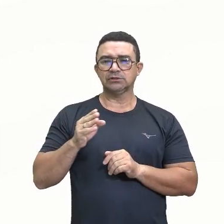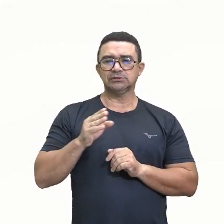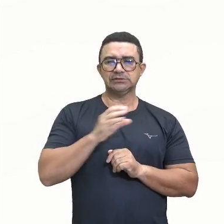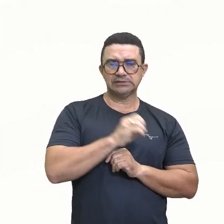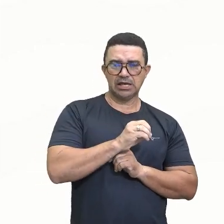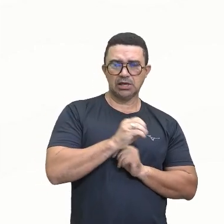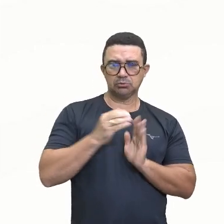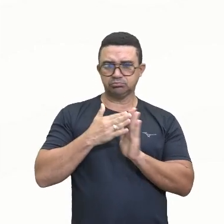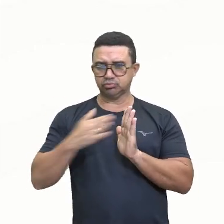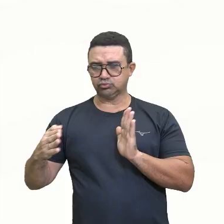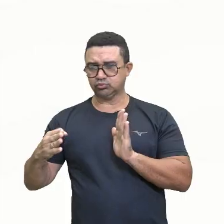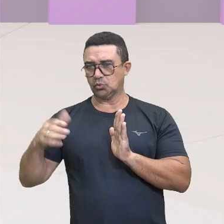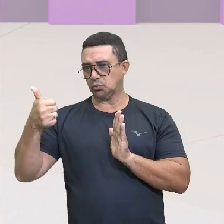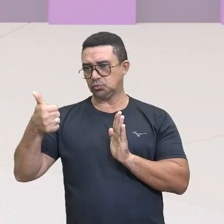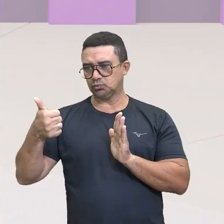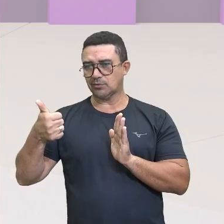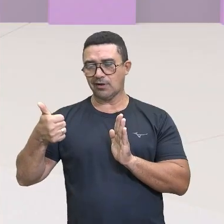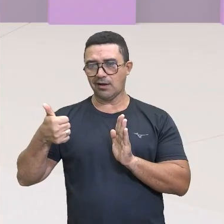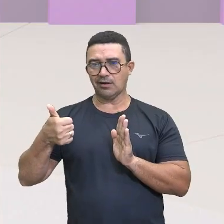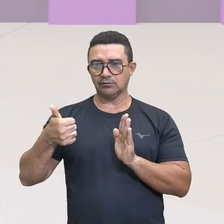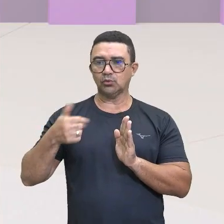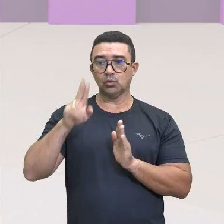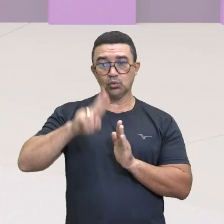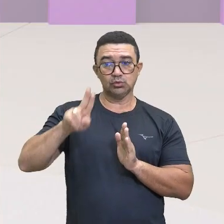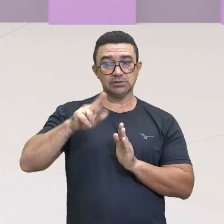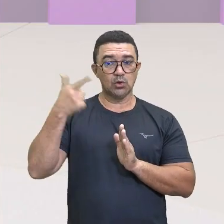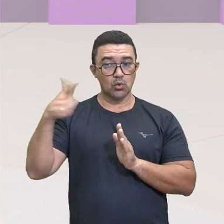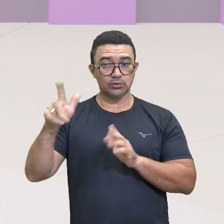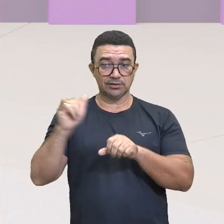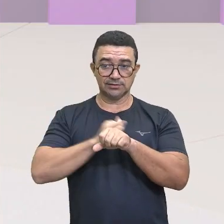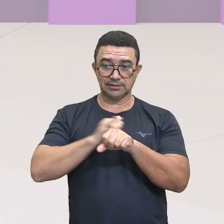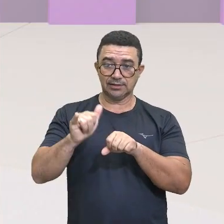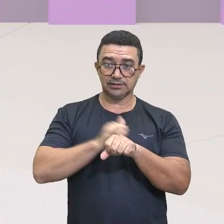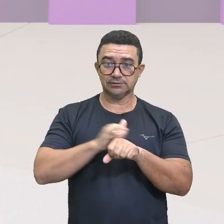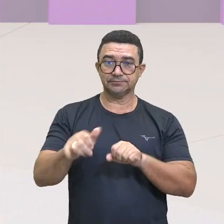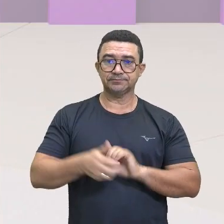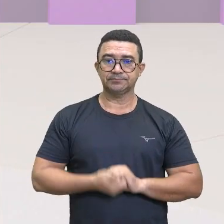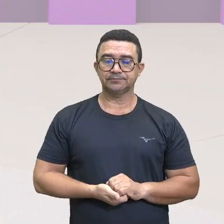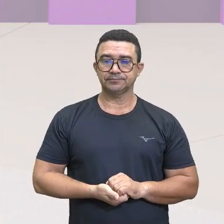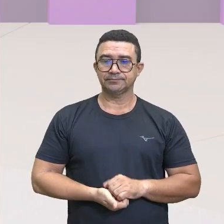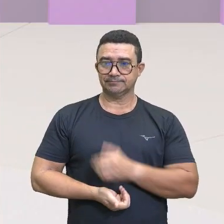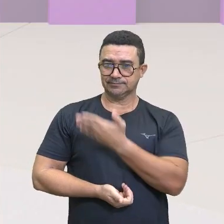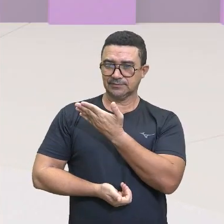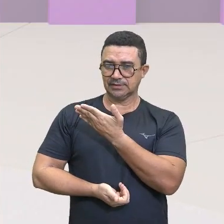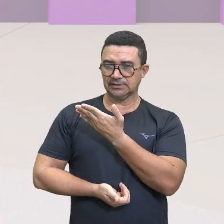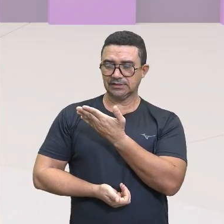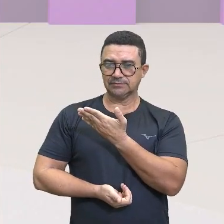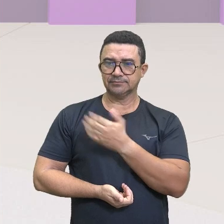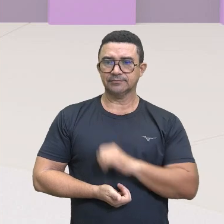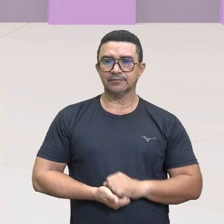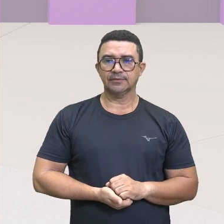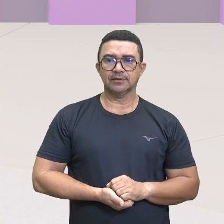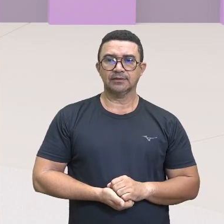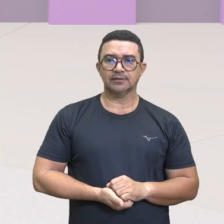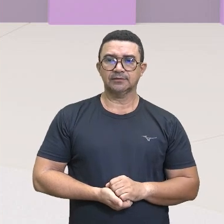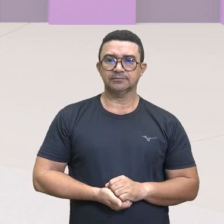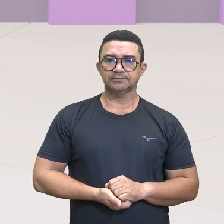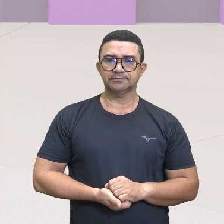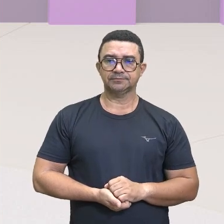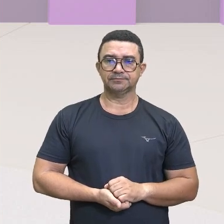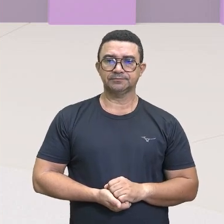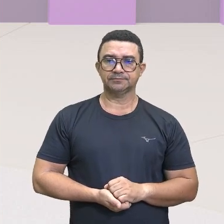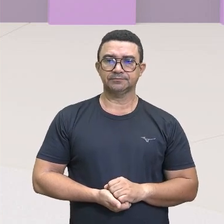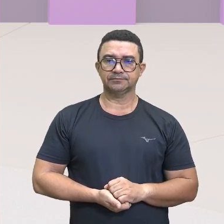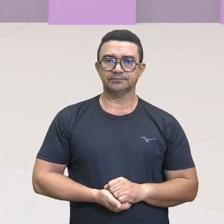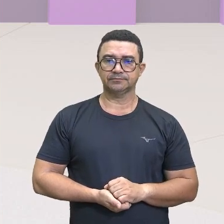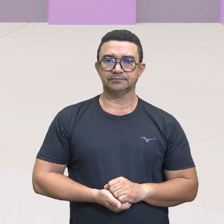e 1, 0 e menos 1. E nós vamos usar essa expressão aqui, mais simples. nós não vamos dizer a quantidade de termos, nós vamos só colocar assim,